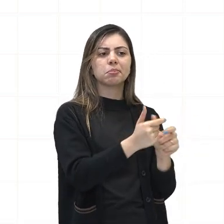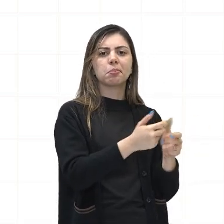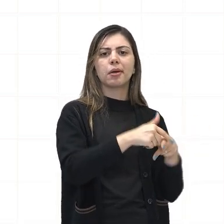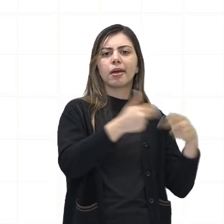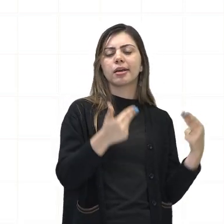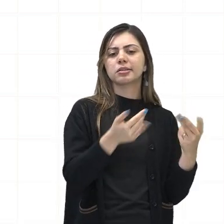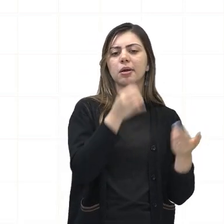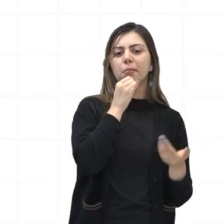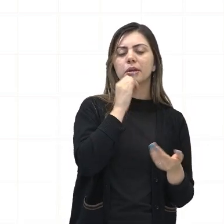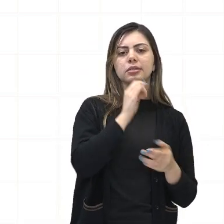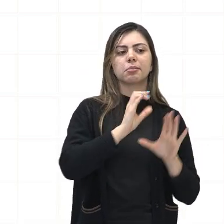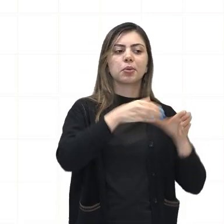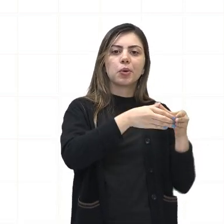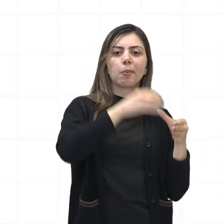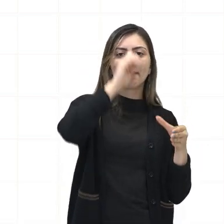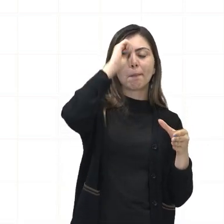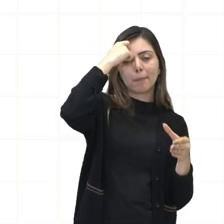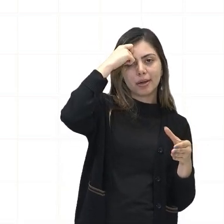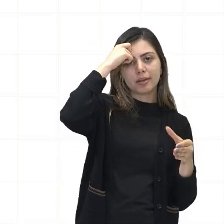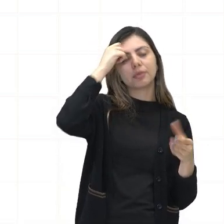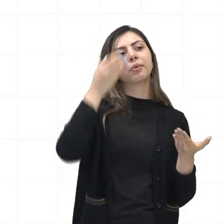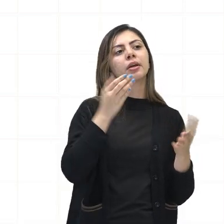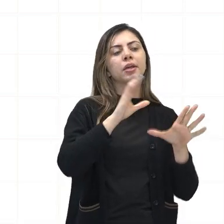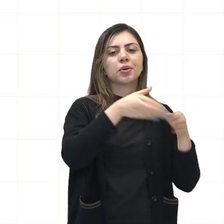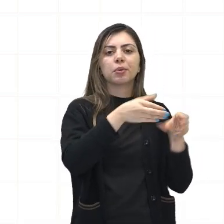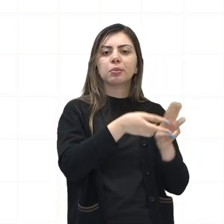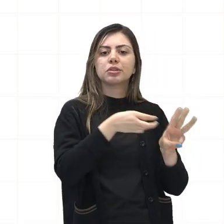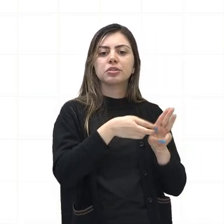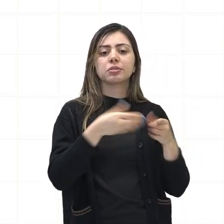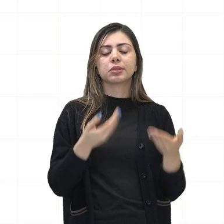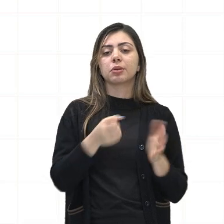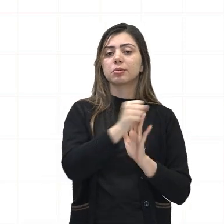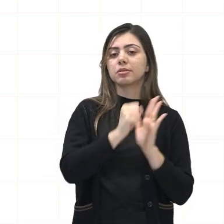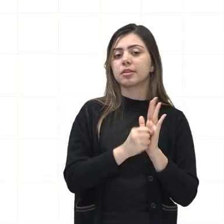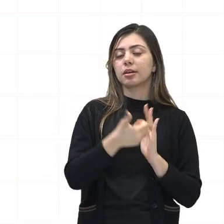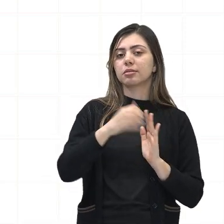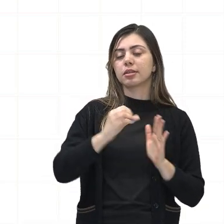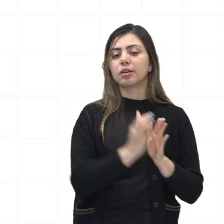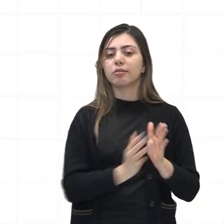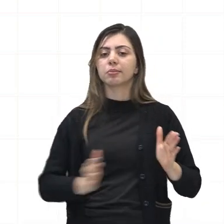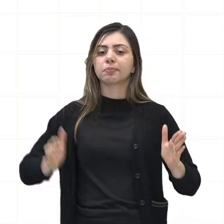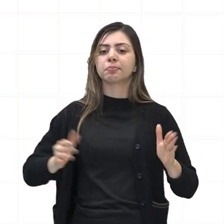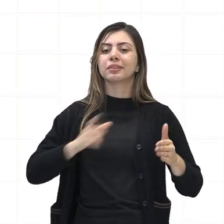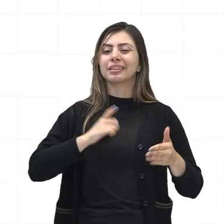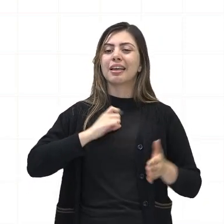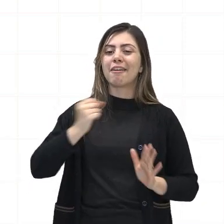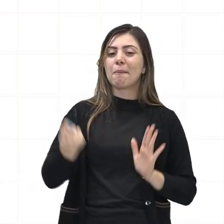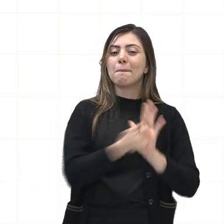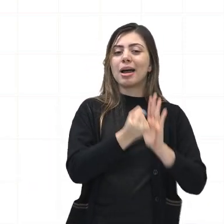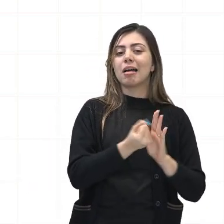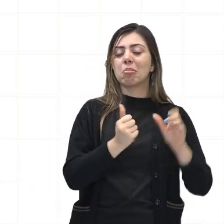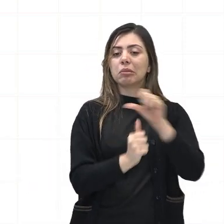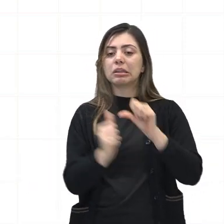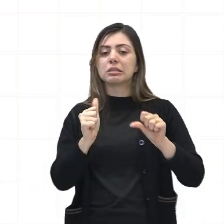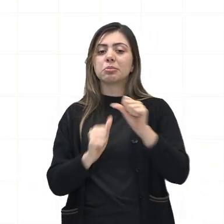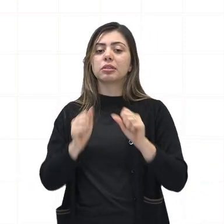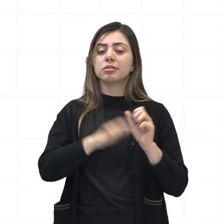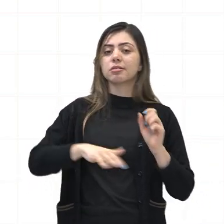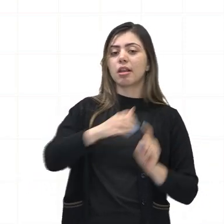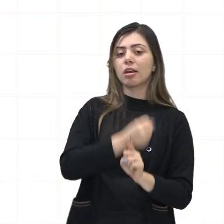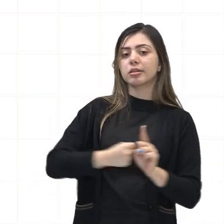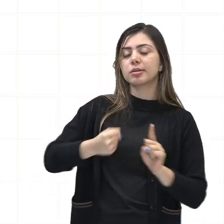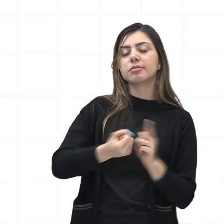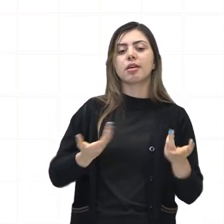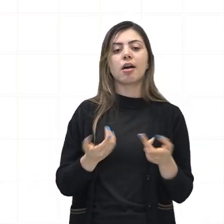exemplo negros e indígenas. Então, o século XIX foi marcado por grandes transformações